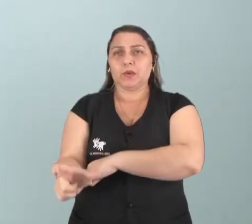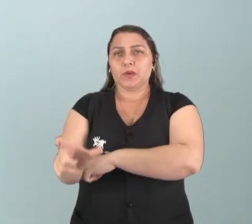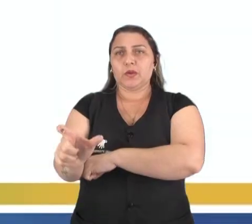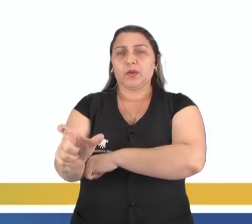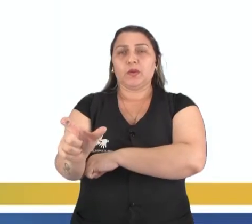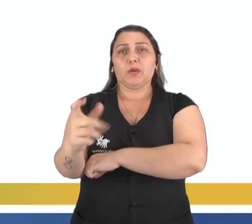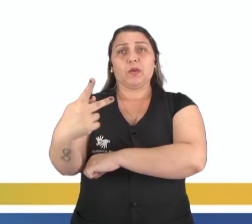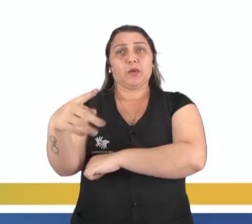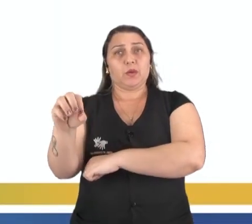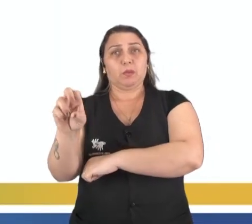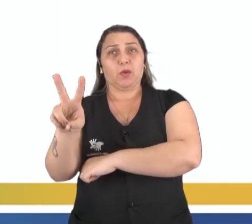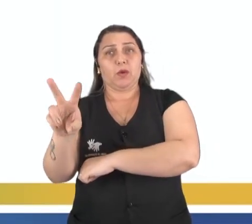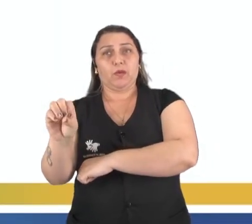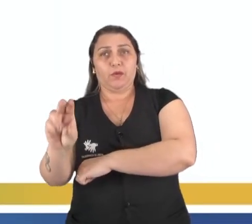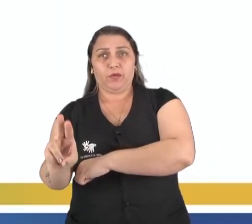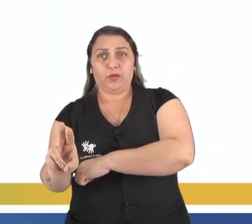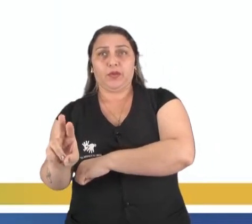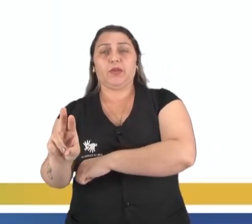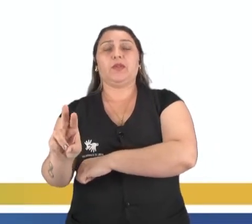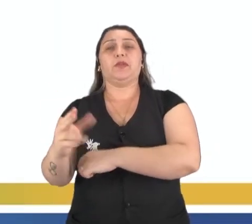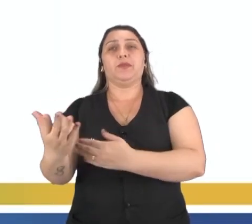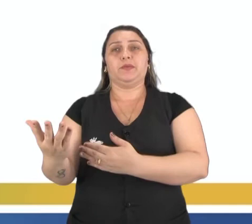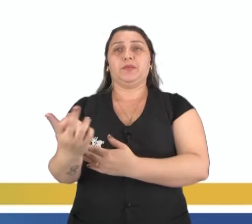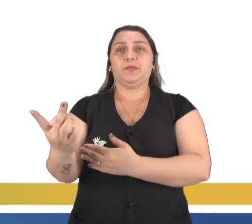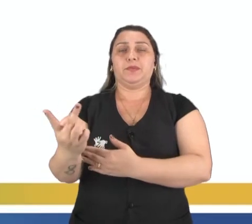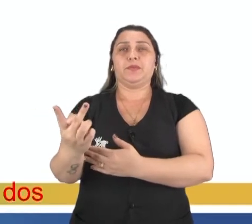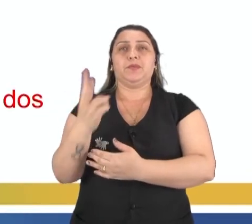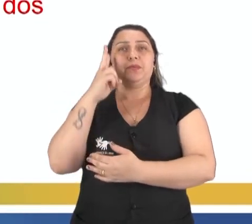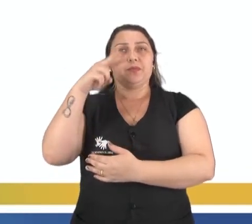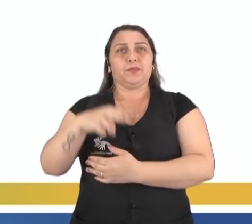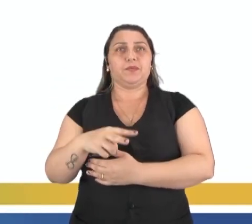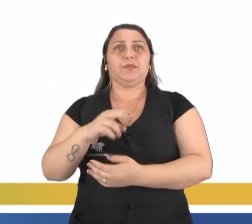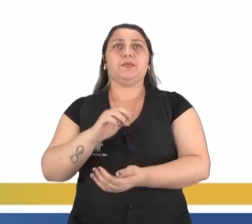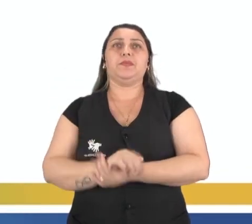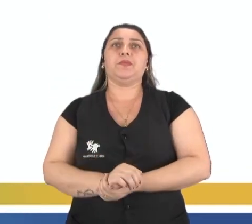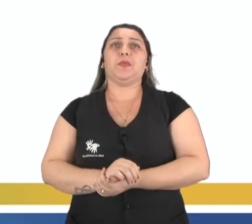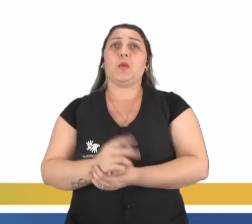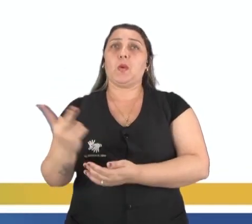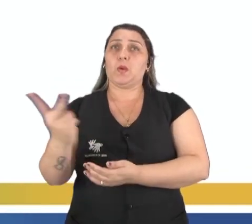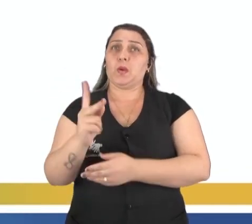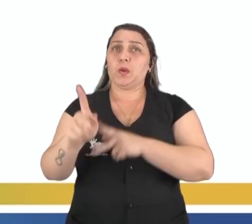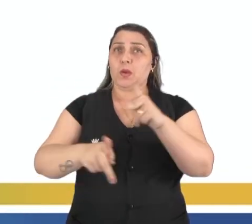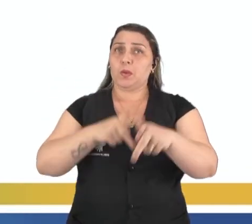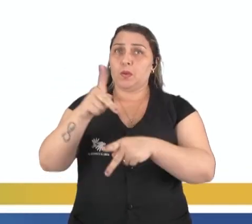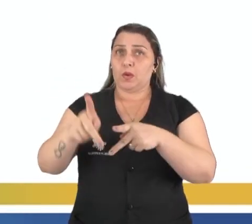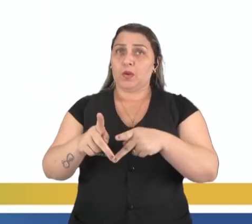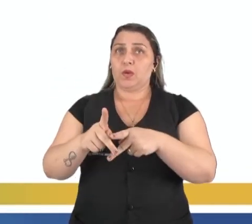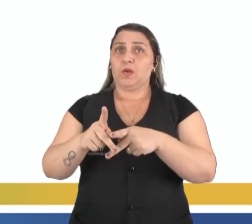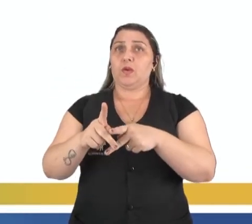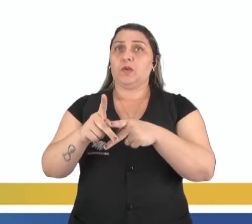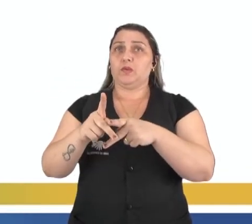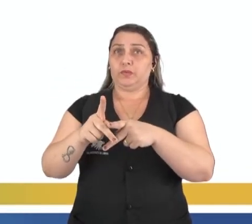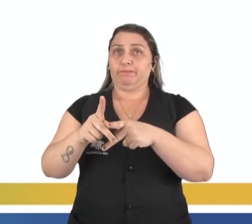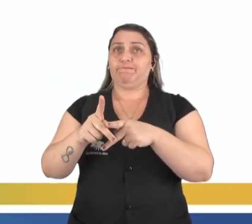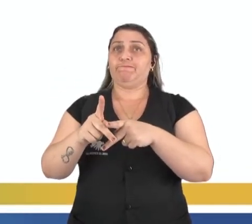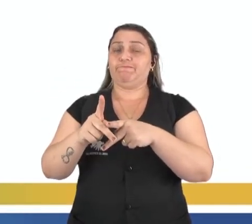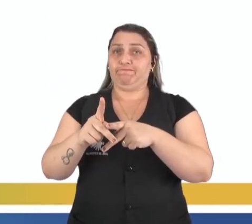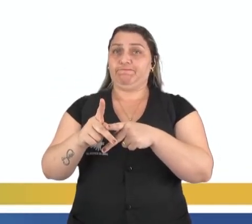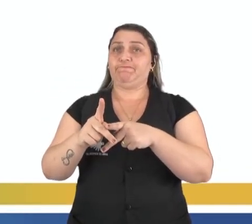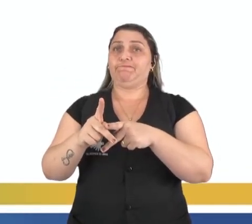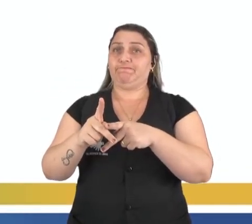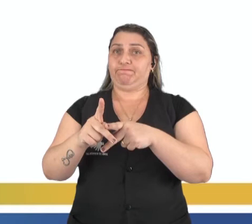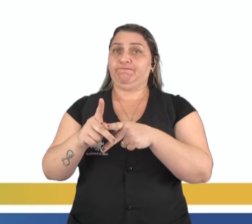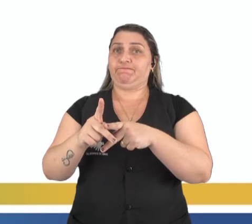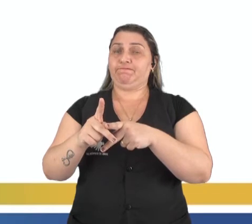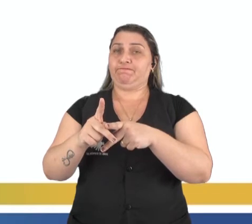esses povos maoris e os aborígenes? Vamos ver então? Os dois povos foram